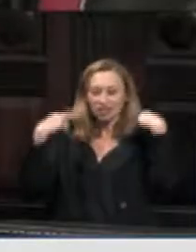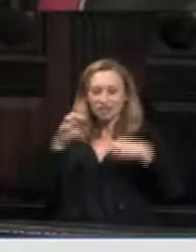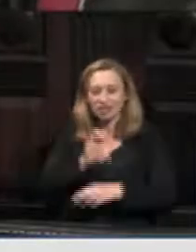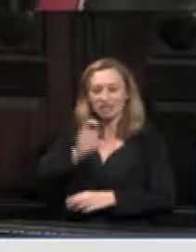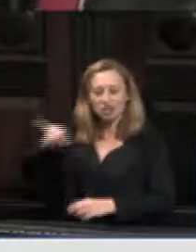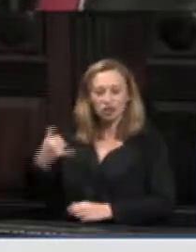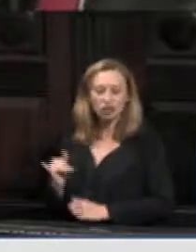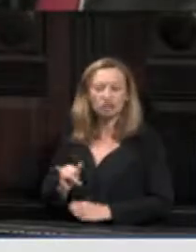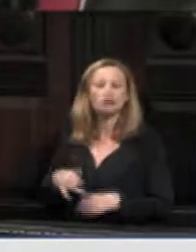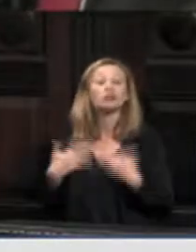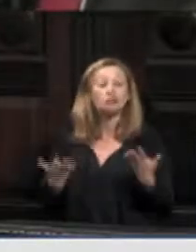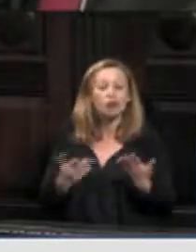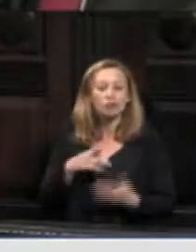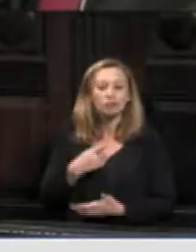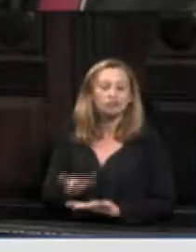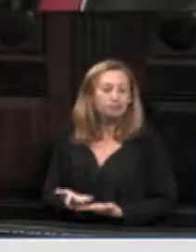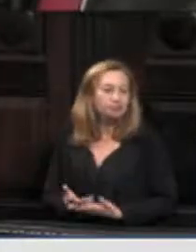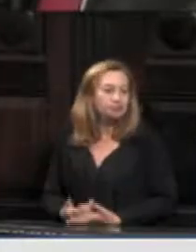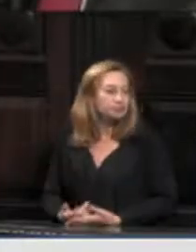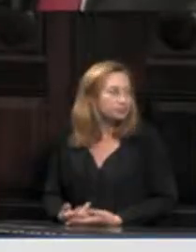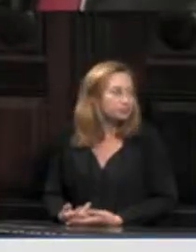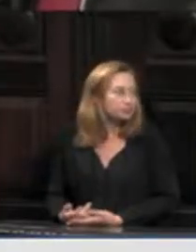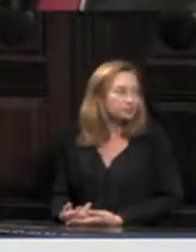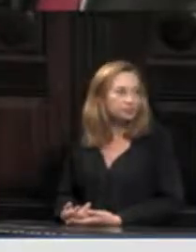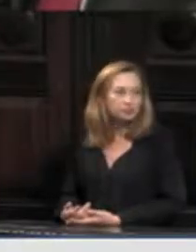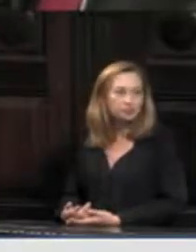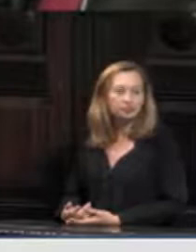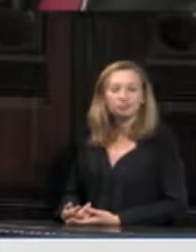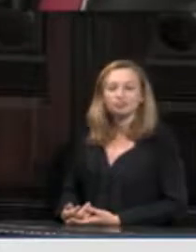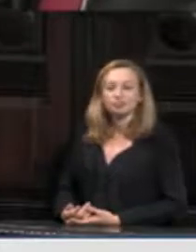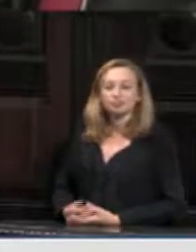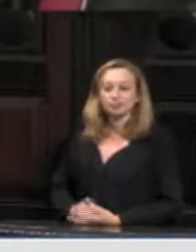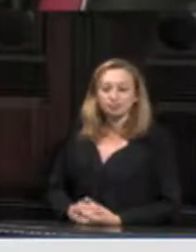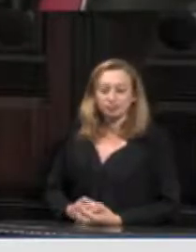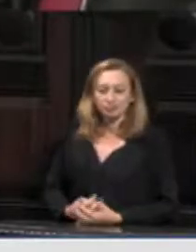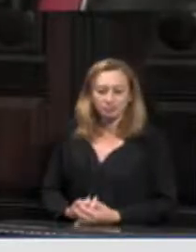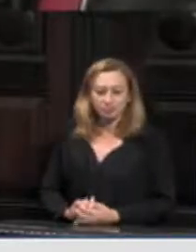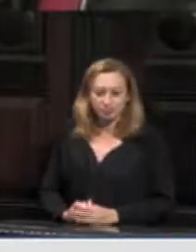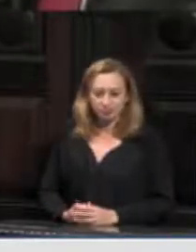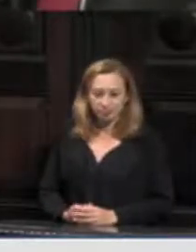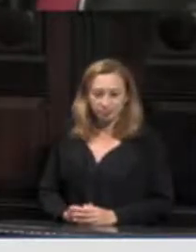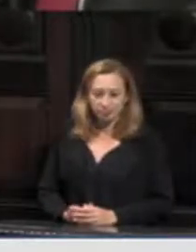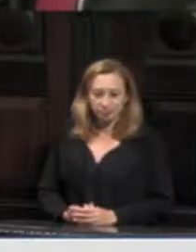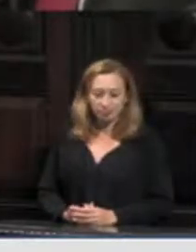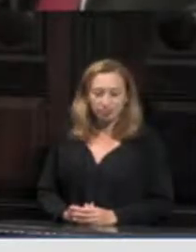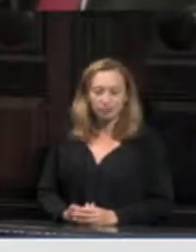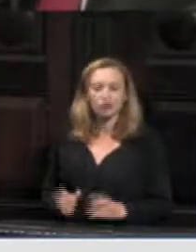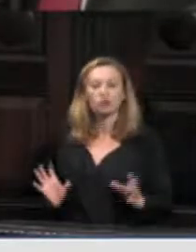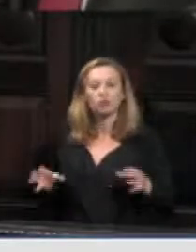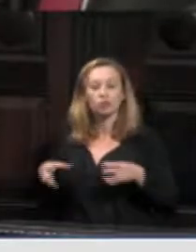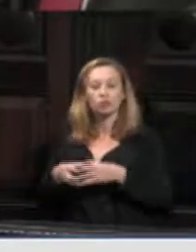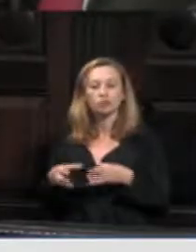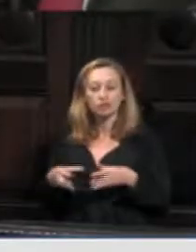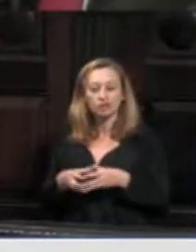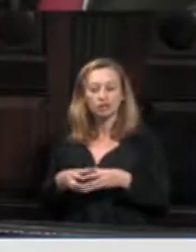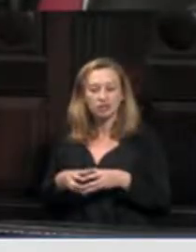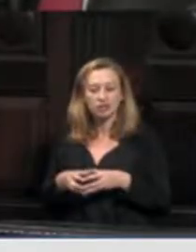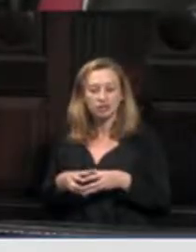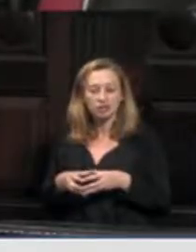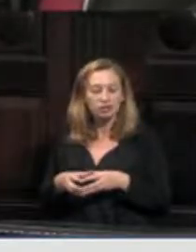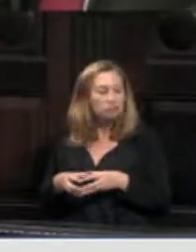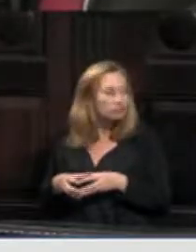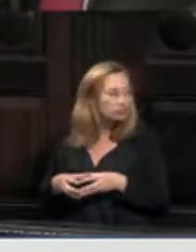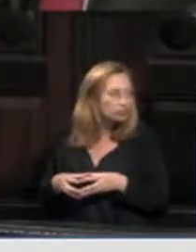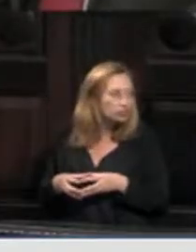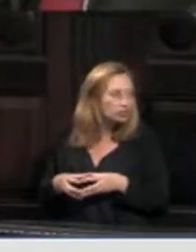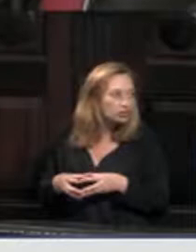CCJ. Perdão, nós vamos ter que colher os pareceres. Pela Comissão de Legislação Constitucional e